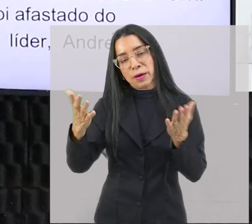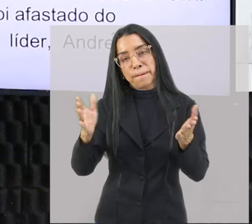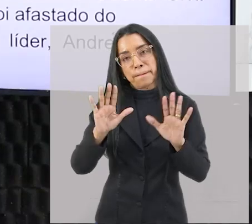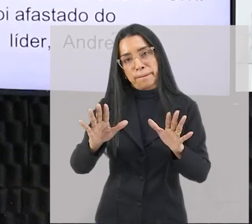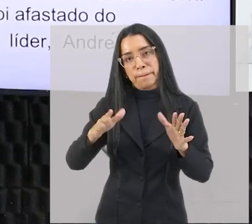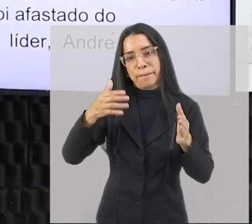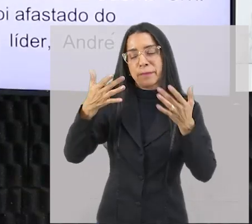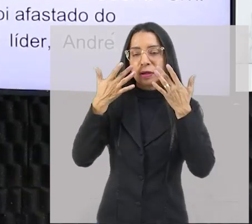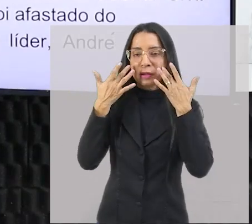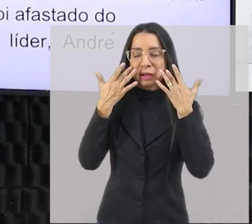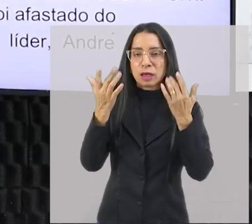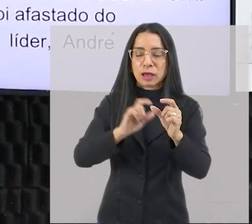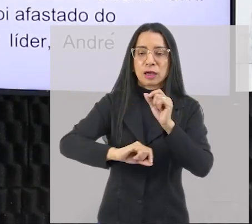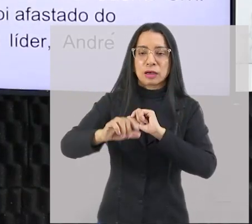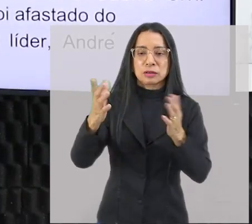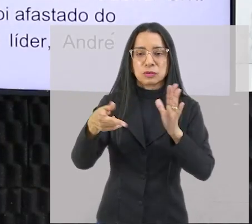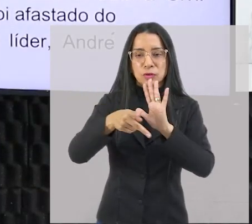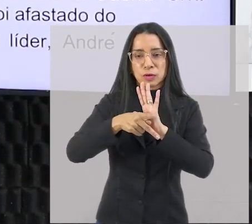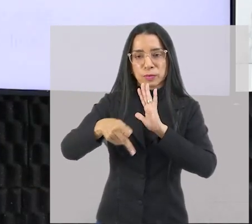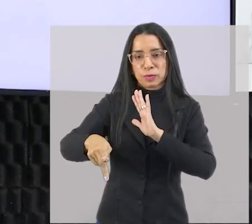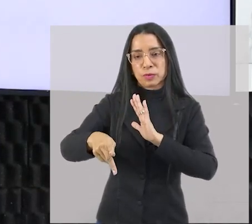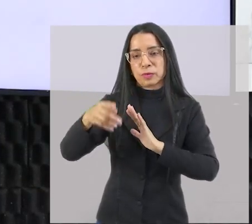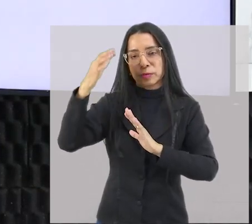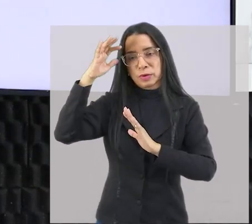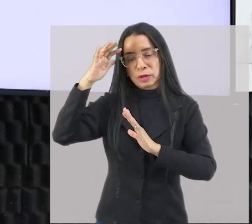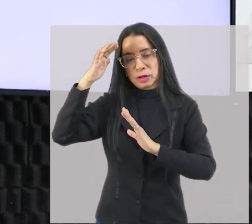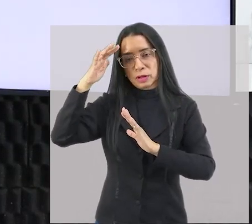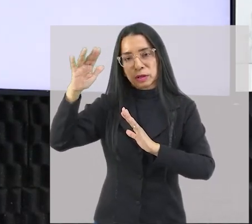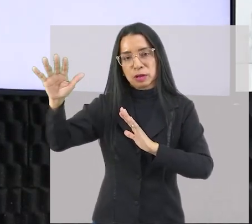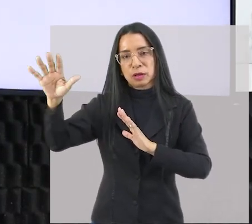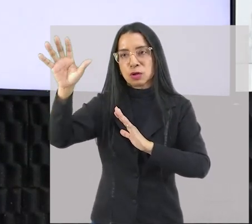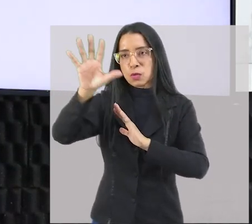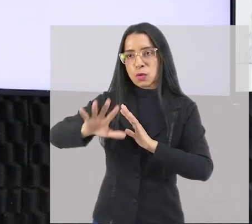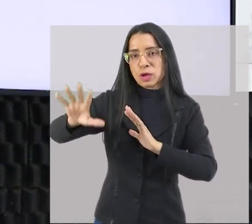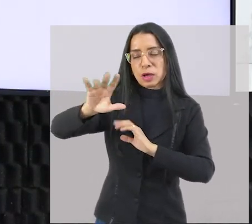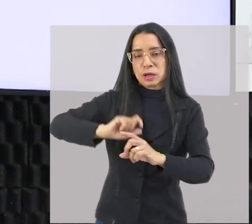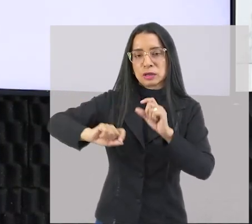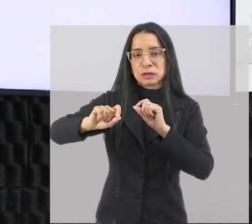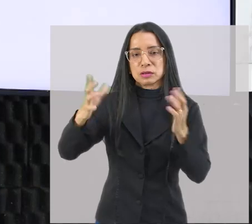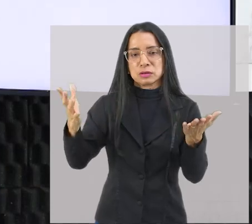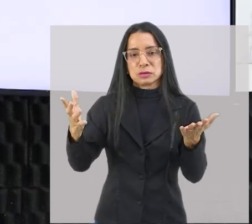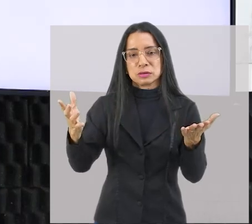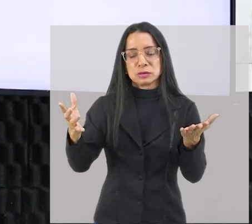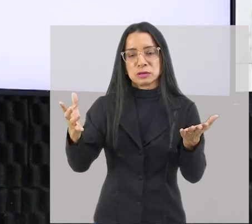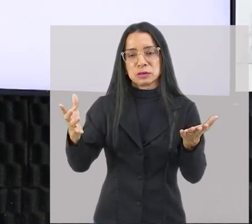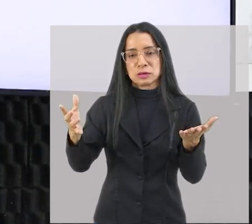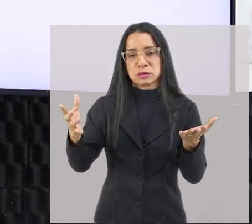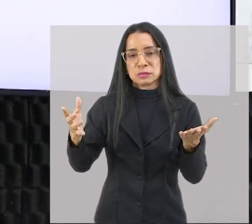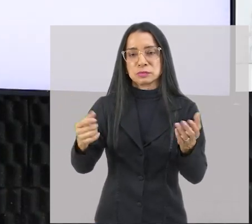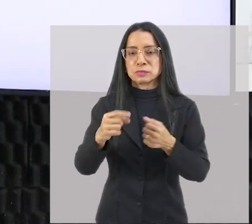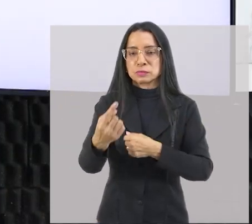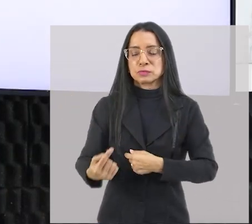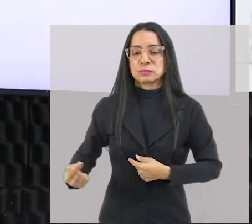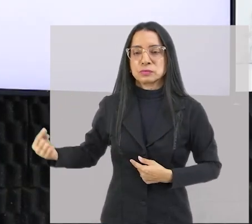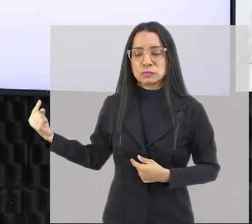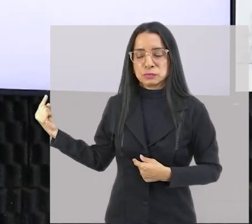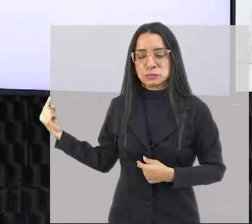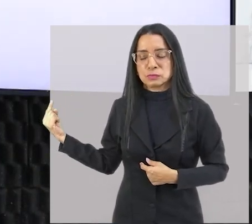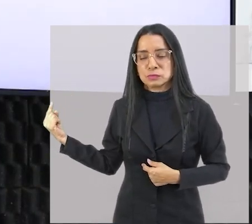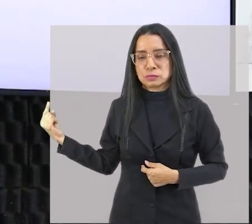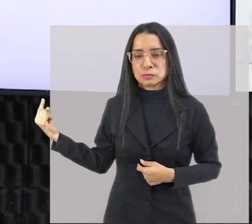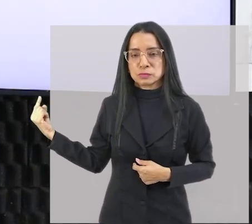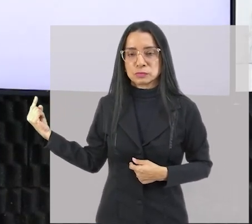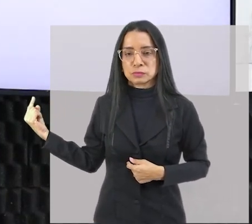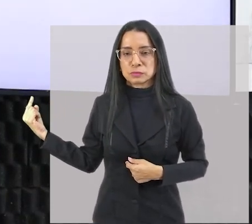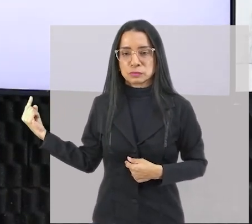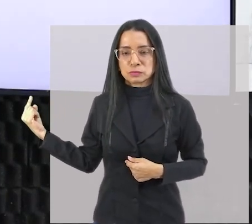surrealista e tem esse contexto. Vamos já entender por que tem esse contexto. Dessa forma, Dalí criou seu próprio estilo, baseado na interpretação